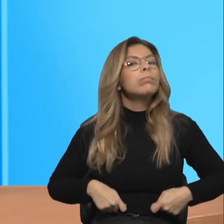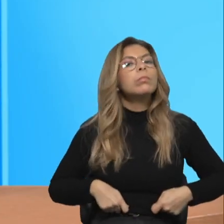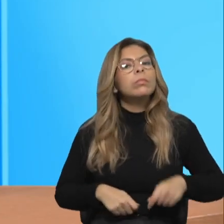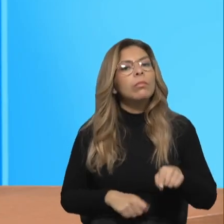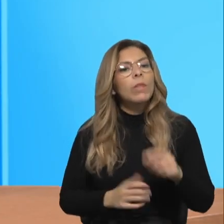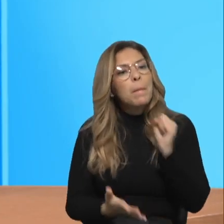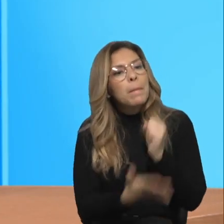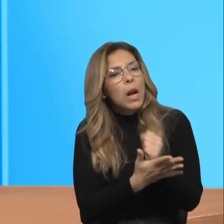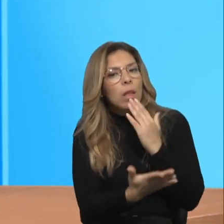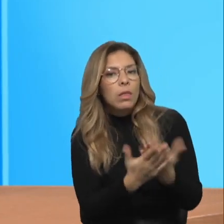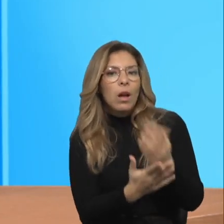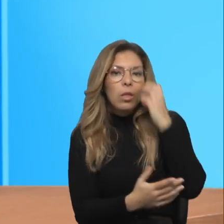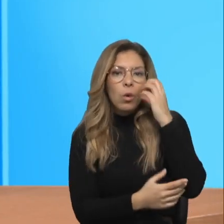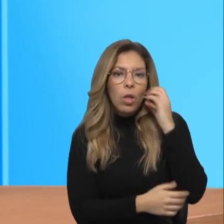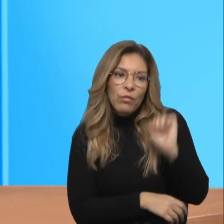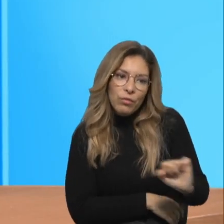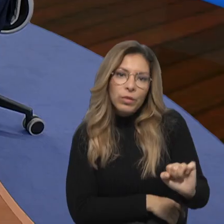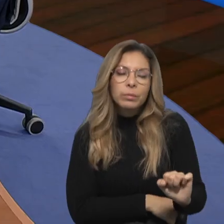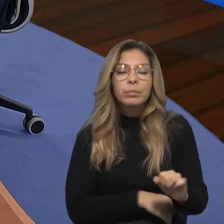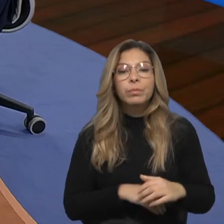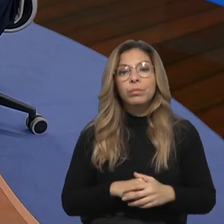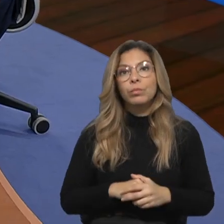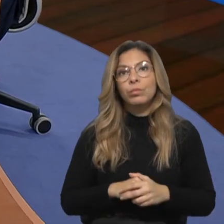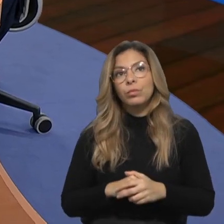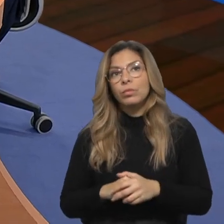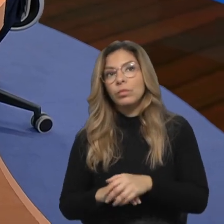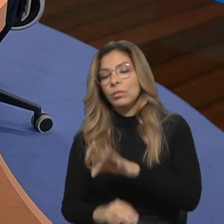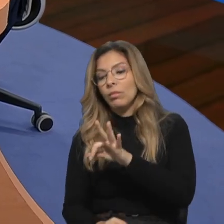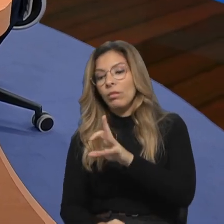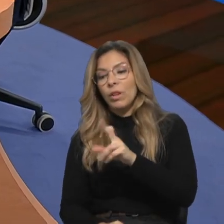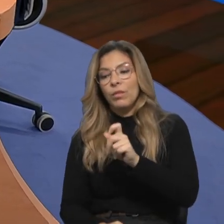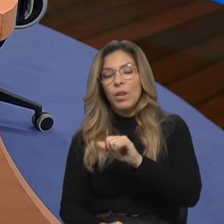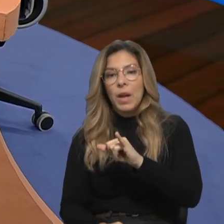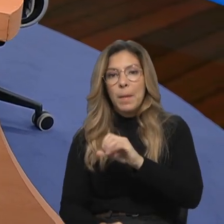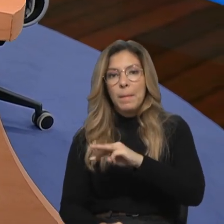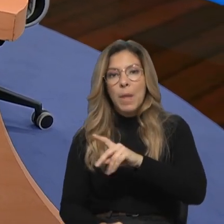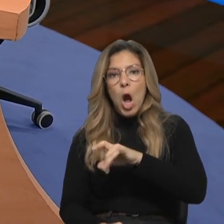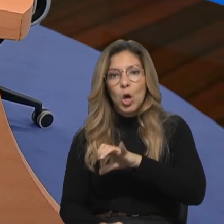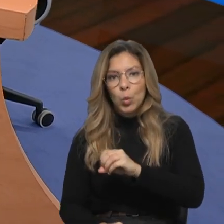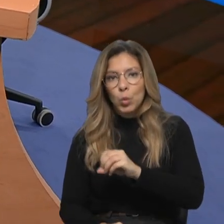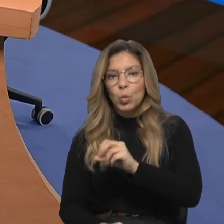dominicana. E estes jovens, o Frei Mário Rui, bem conhecido, e o Frei Zeca,